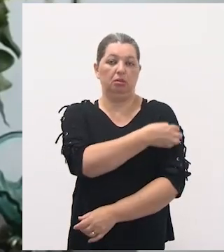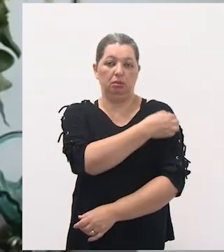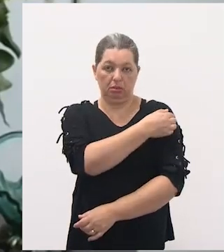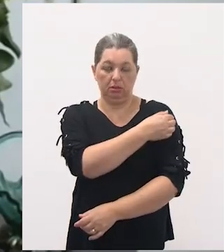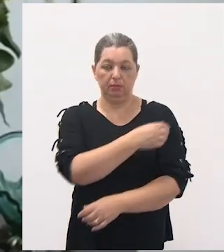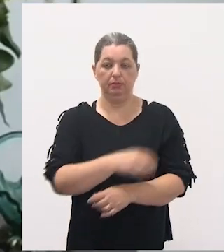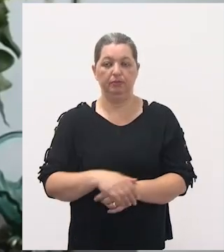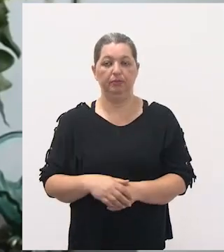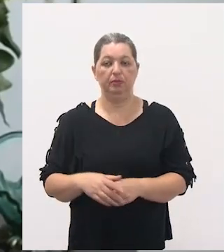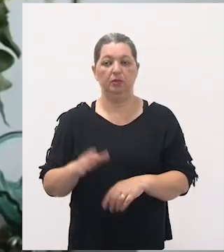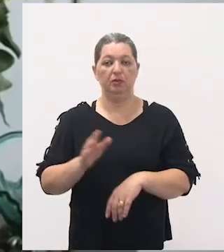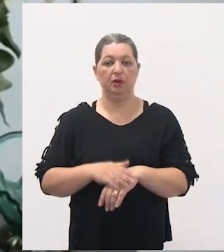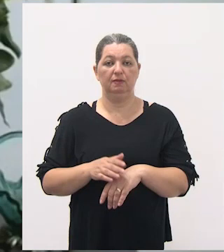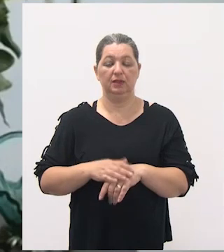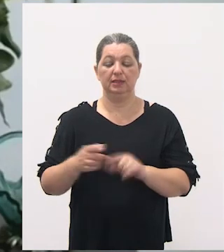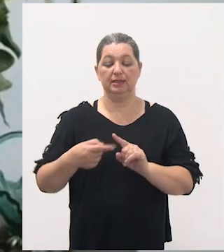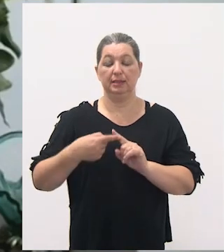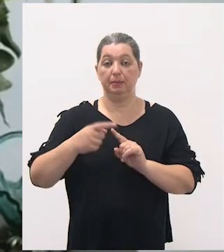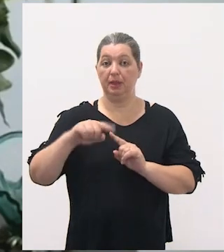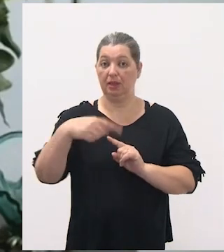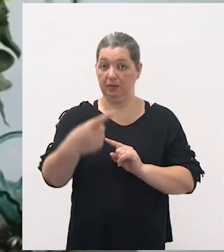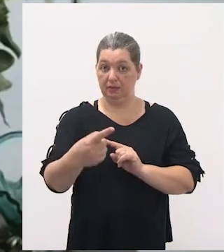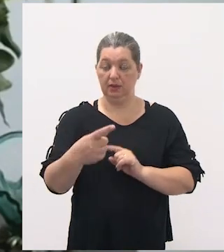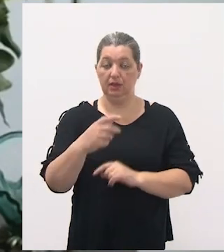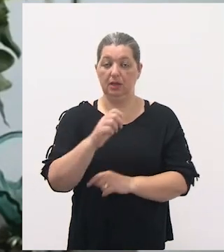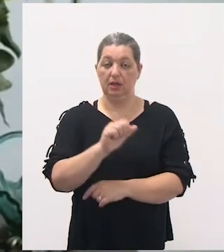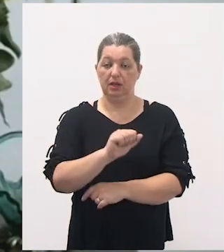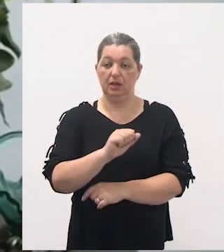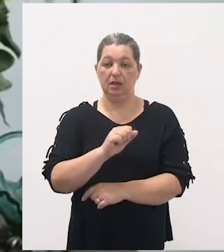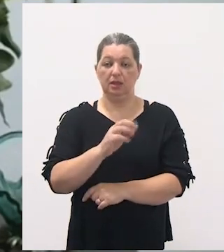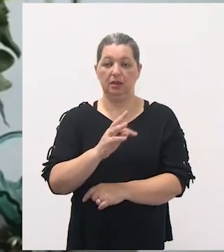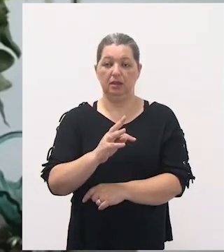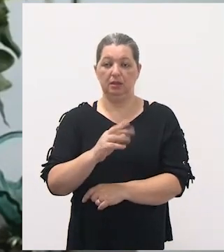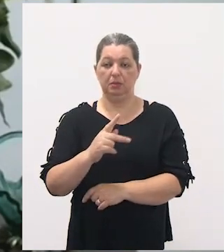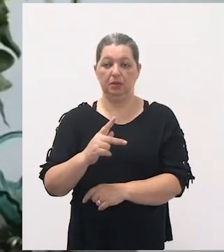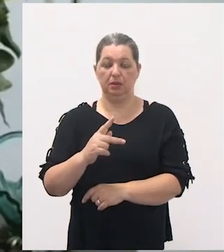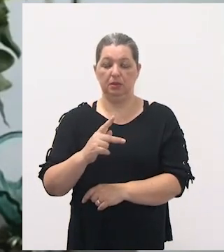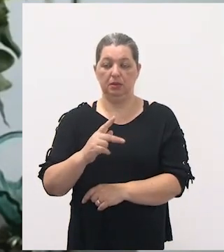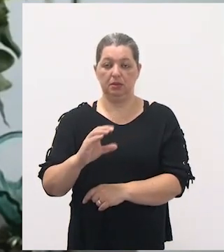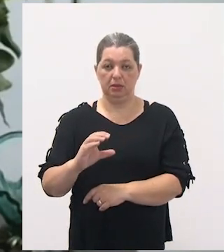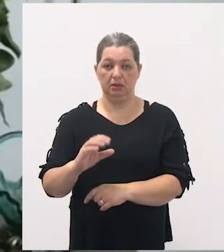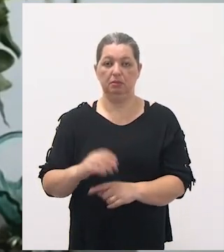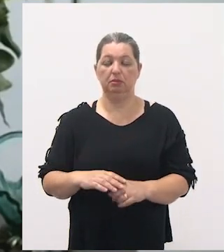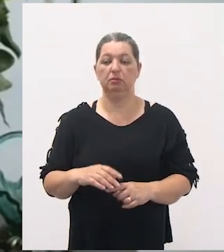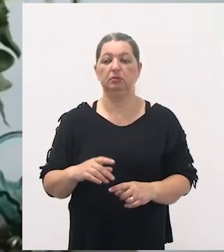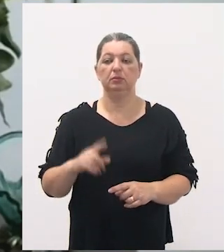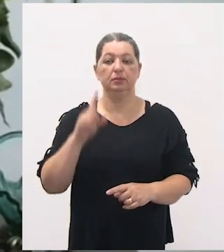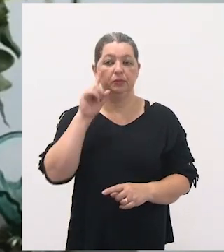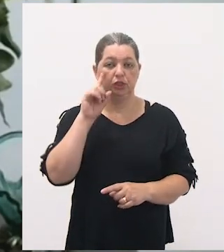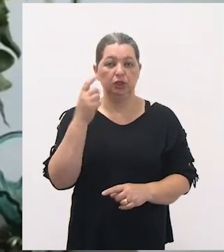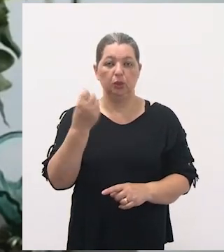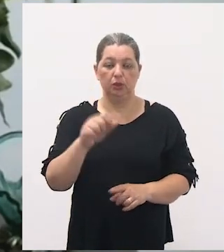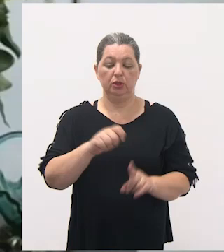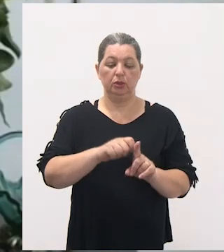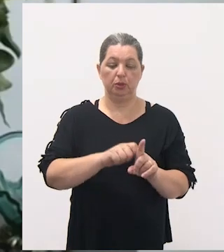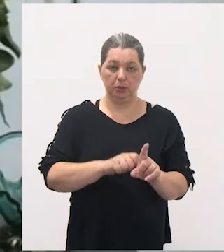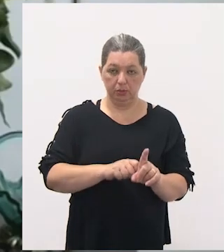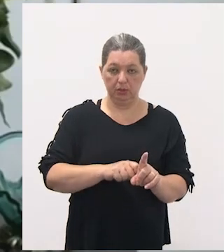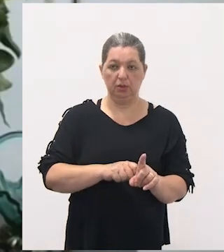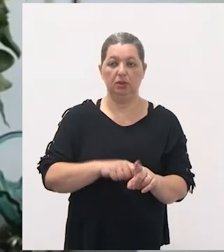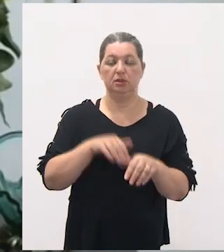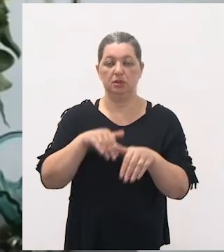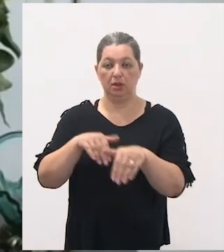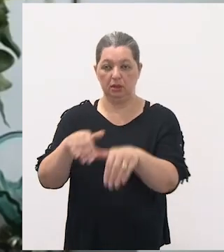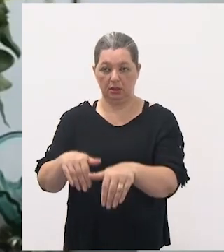na semana que vem agora nas ATPCs. E nós vamos conversar na ATPC do dia 8 de setembro com